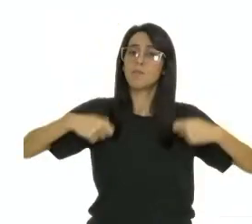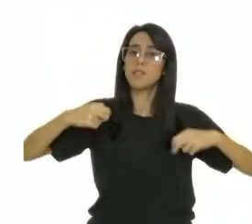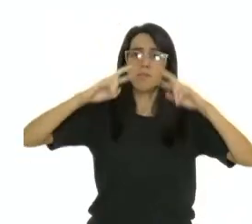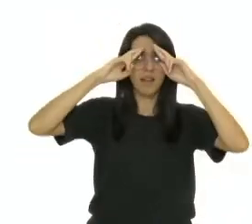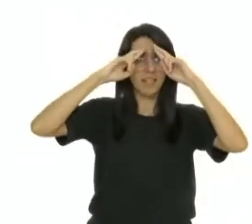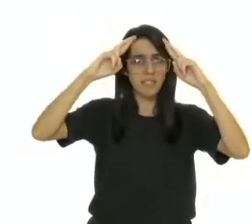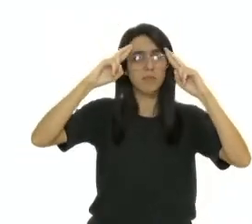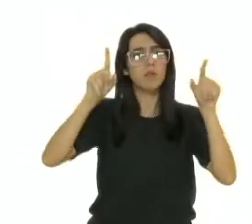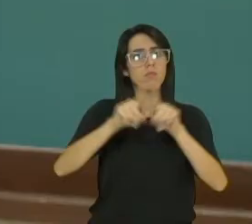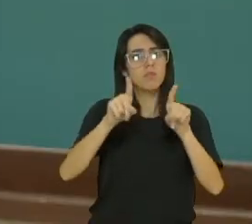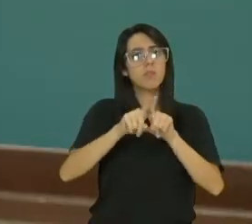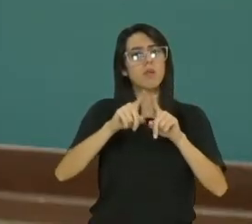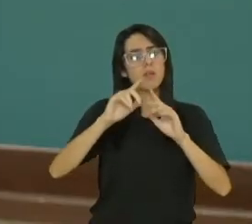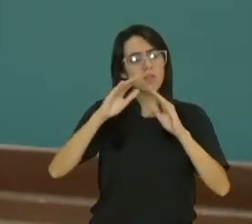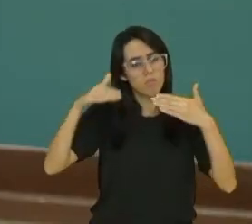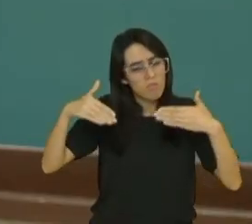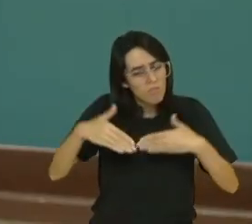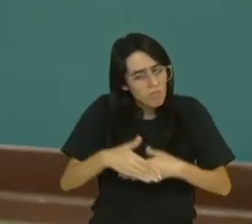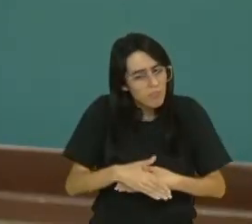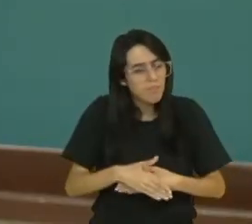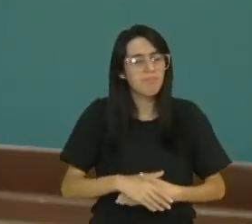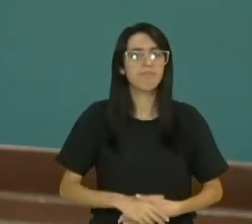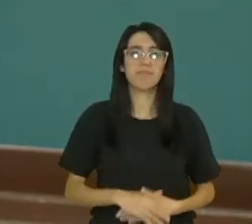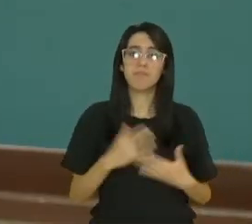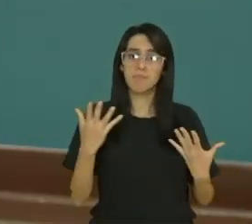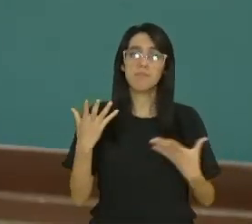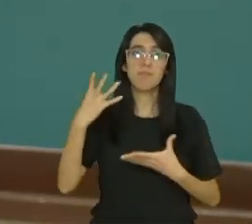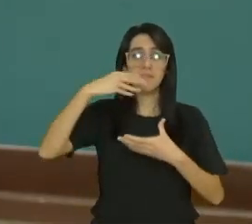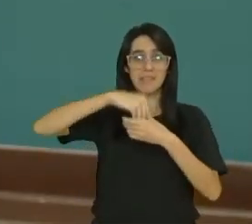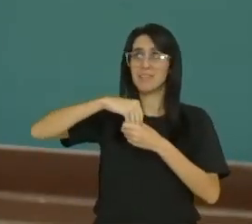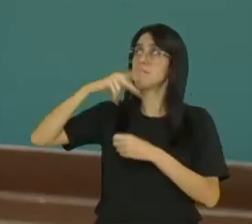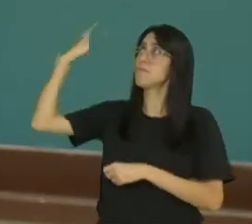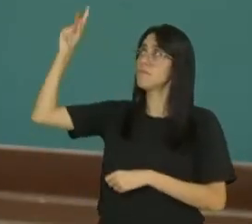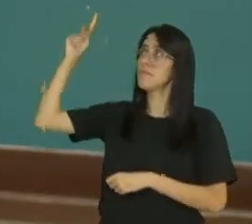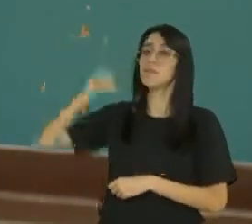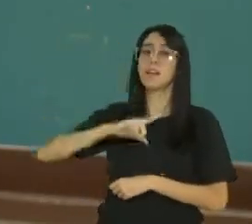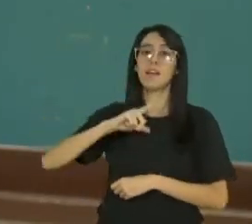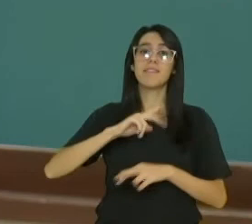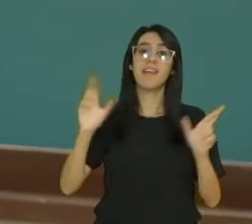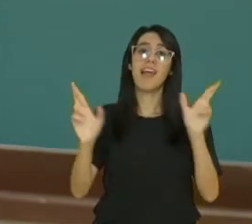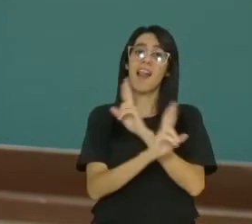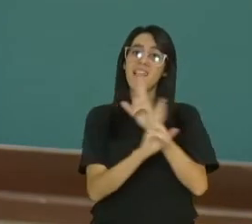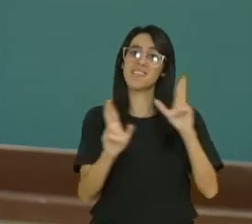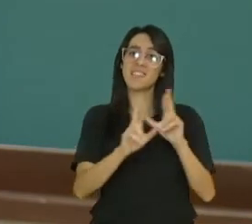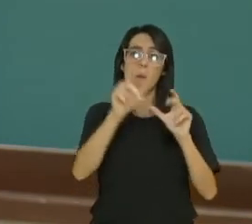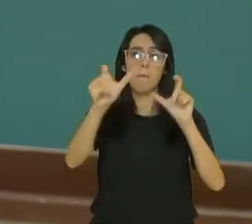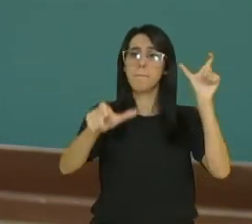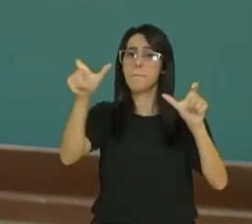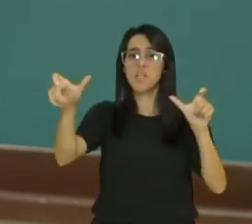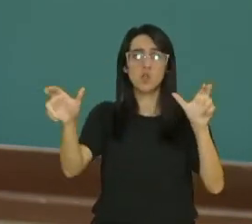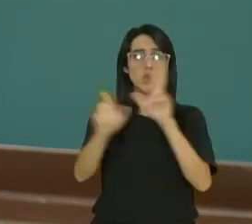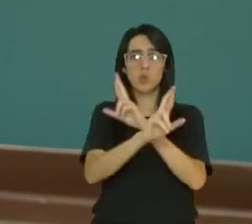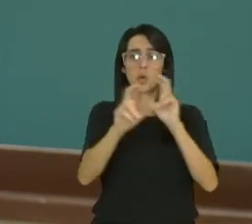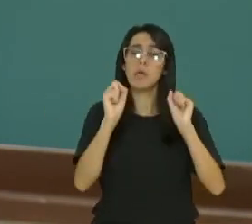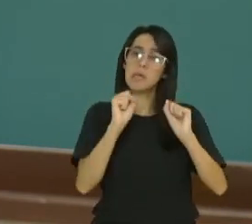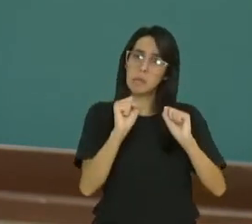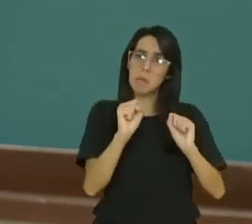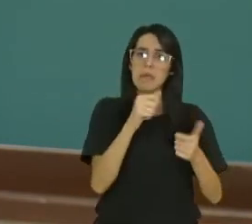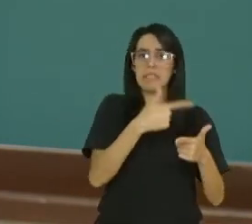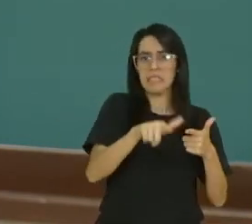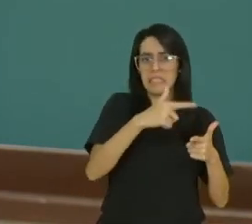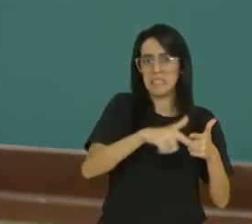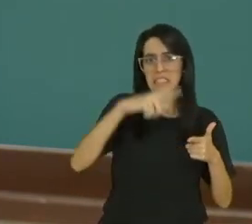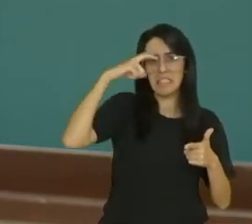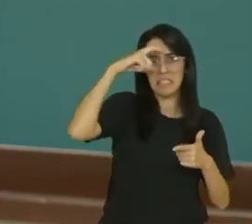e reverência. Então, no confucionismo existem as relações entre as pessoas e elas podem ser conflituosas